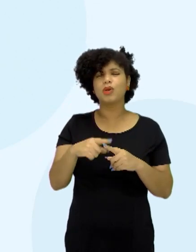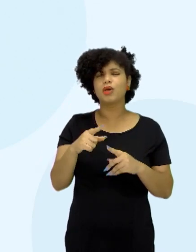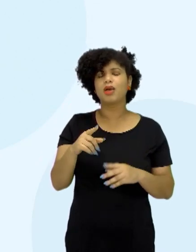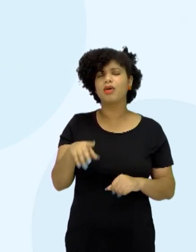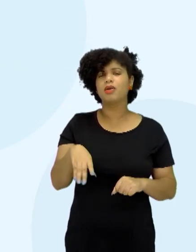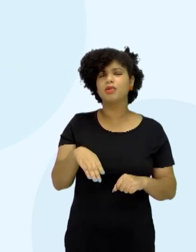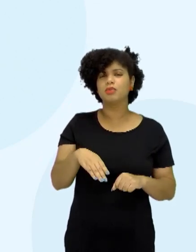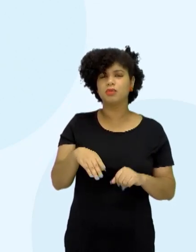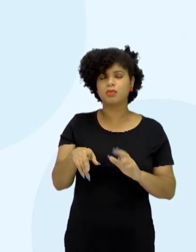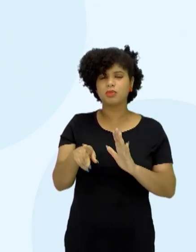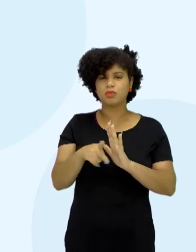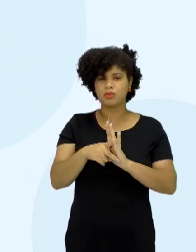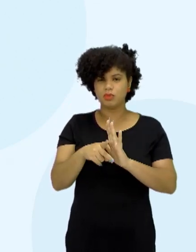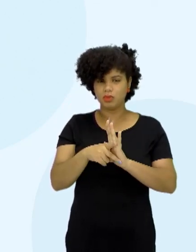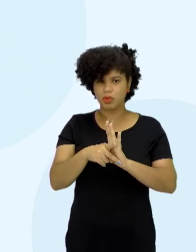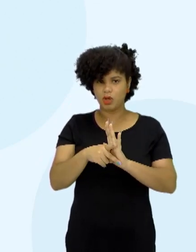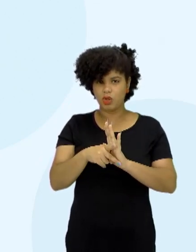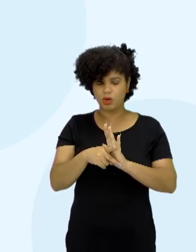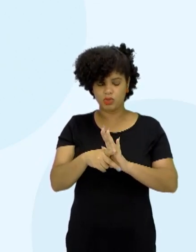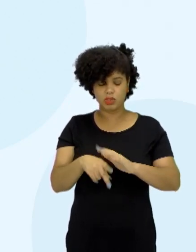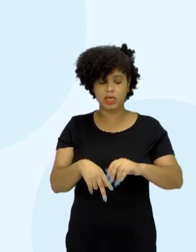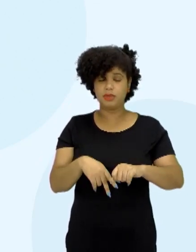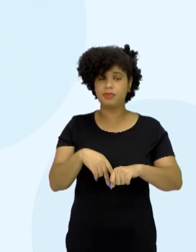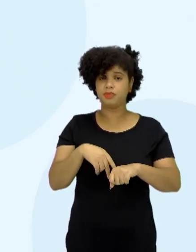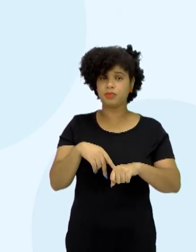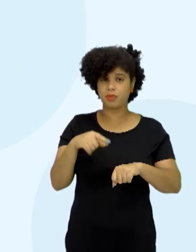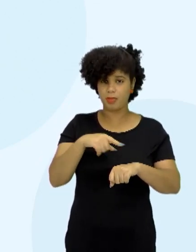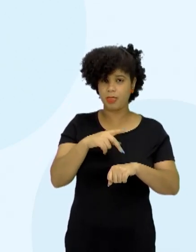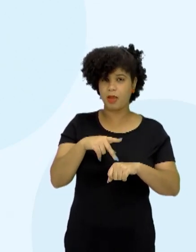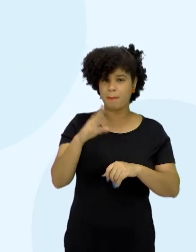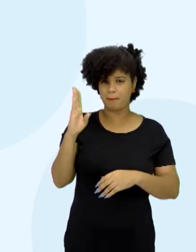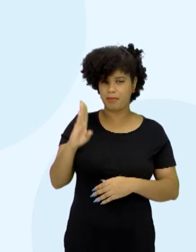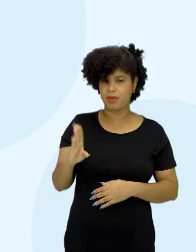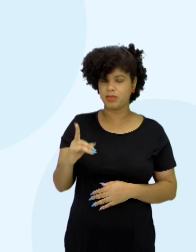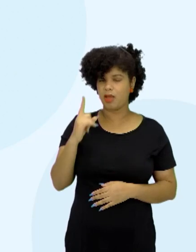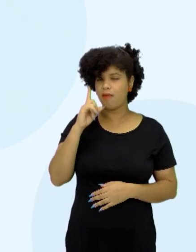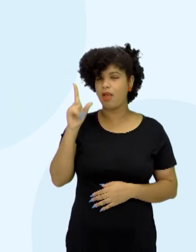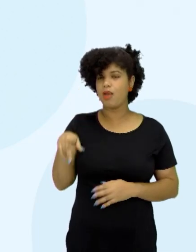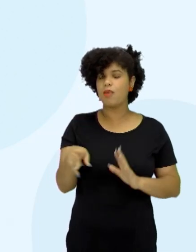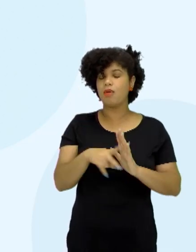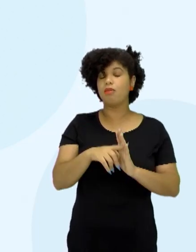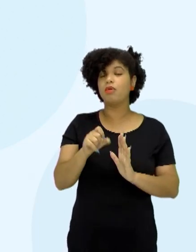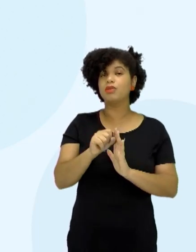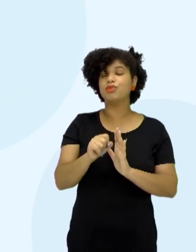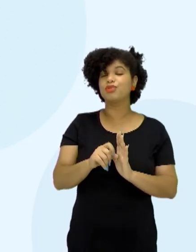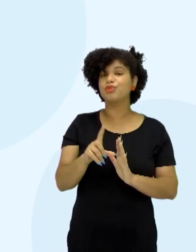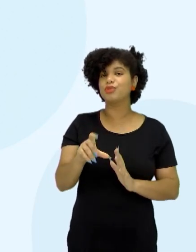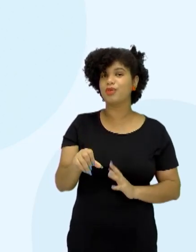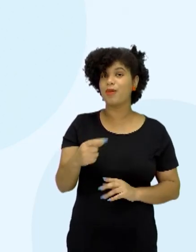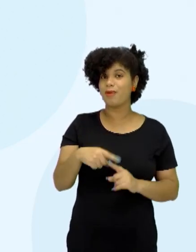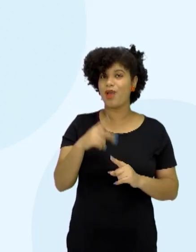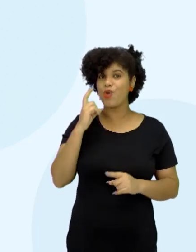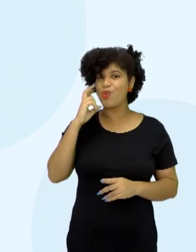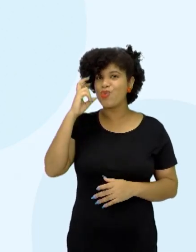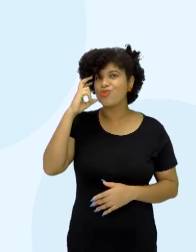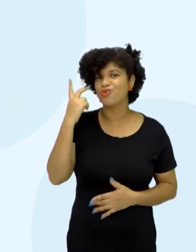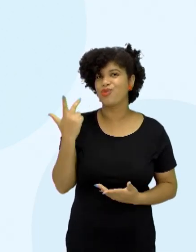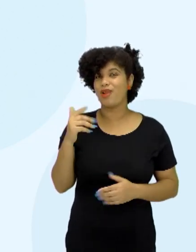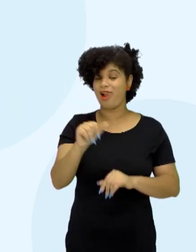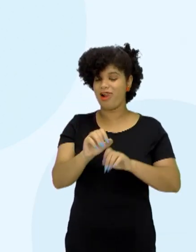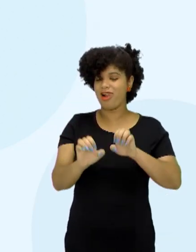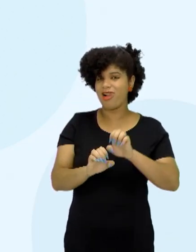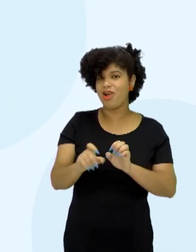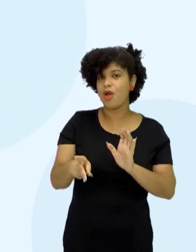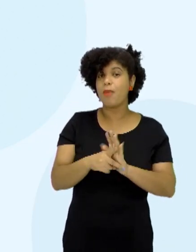século XIX mantendo a escravidão. Primeiro deles, nós temos uma estrutura social, econômica e cultural moldada